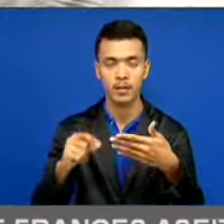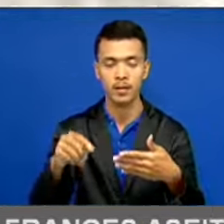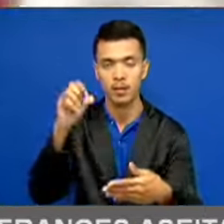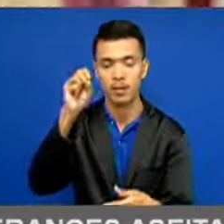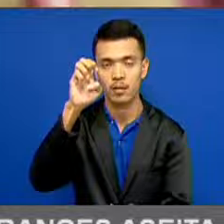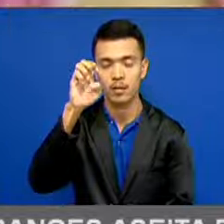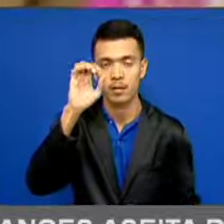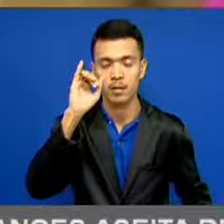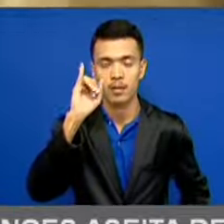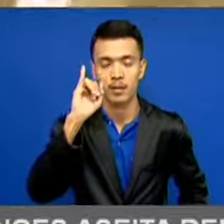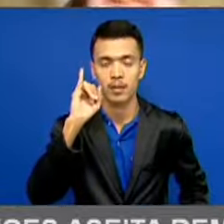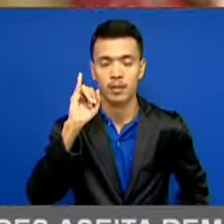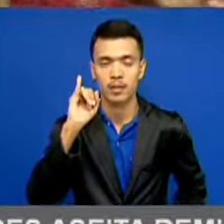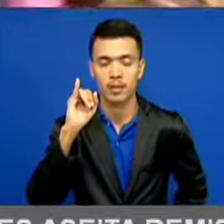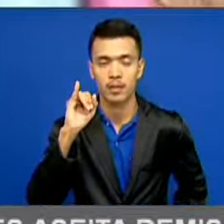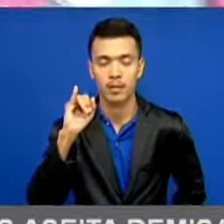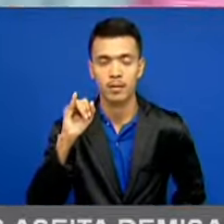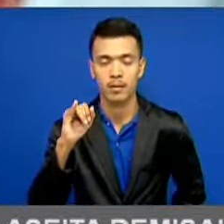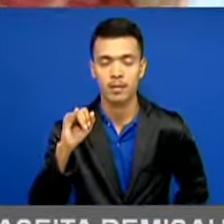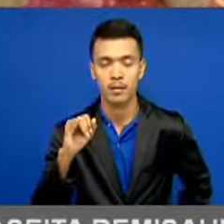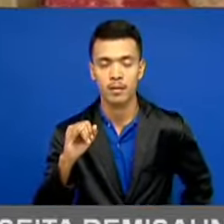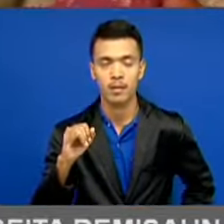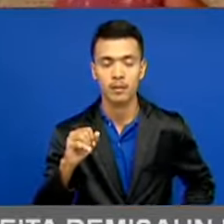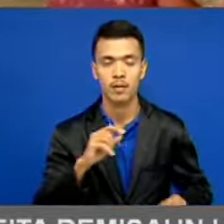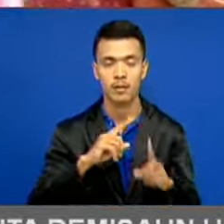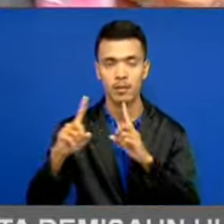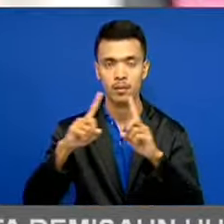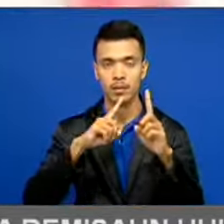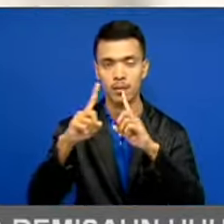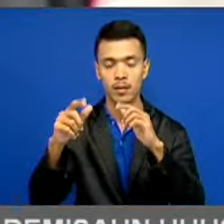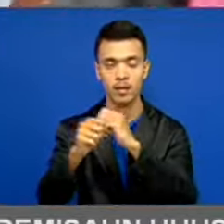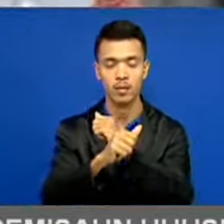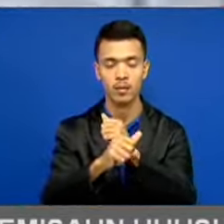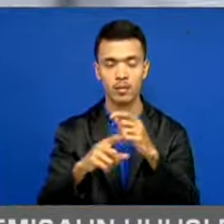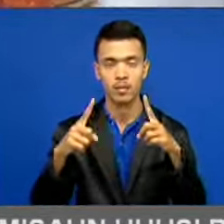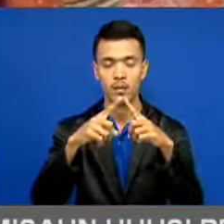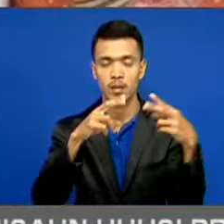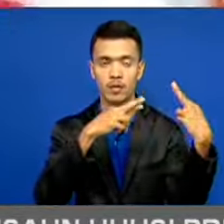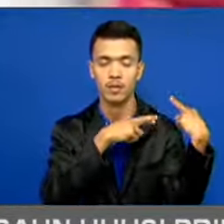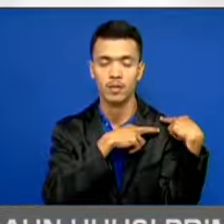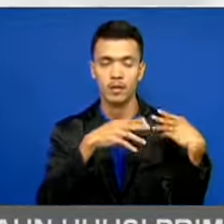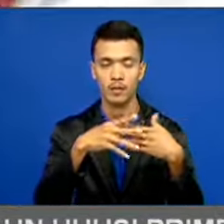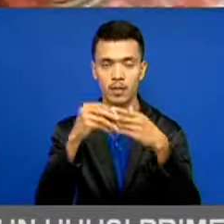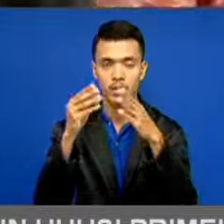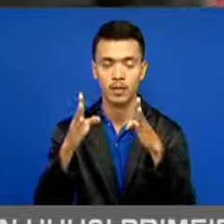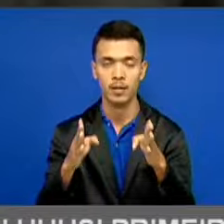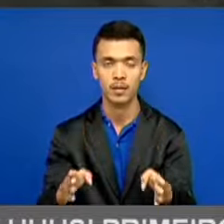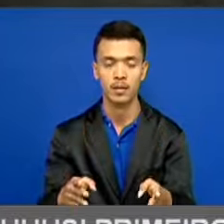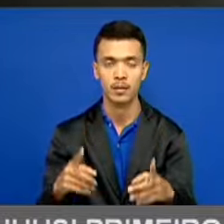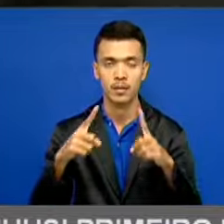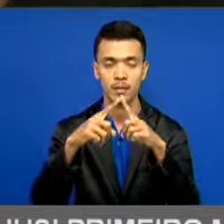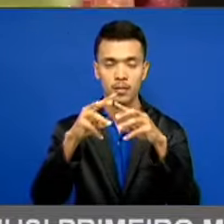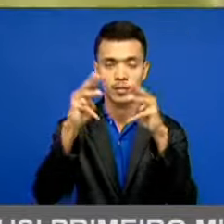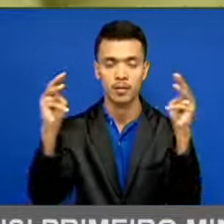Igualdade e Inclusão, mesmo que colhe assunto ligado Bahia, papel, liderança comunitário, liba, foco